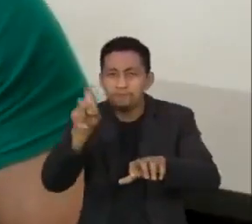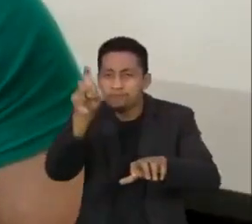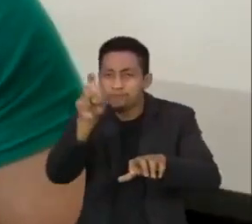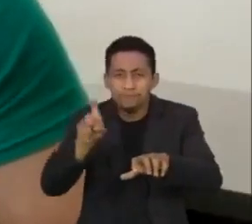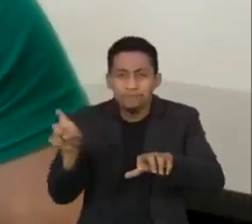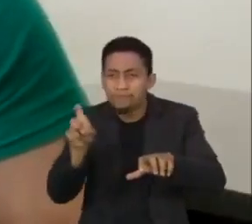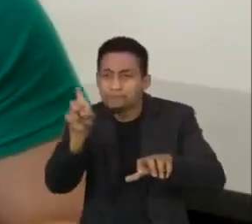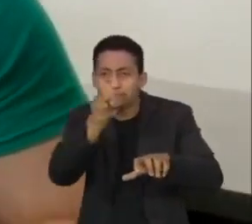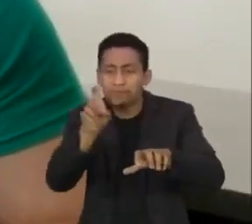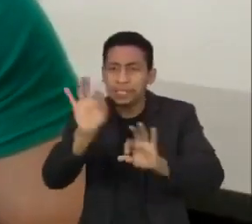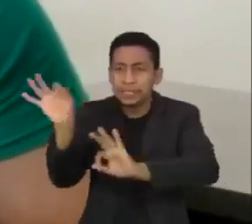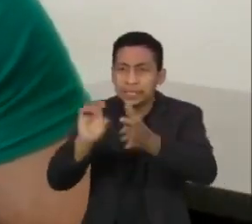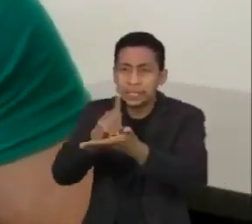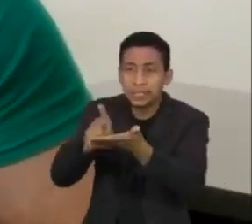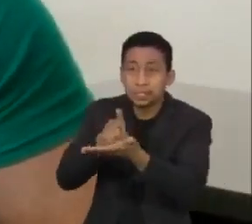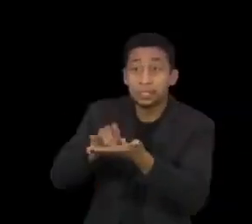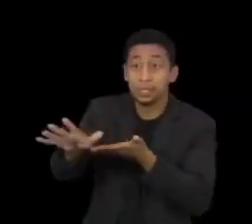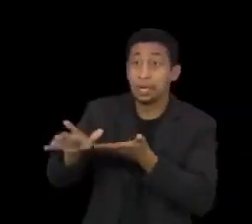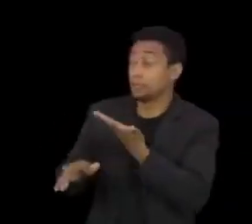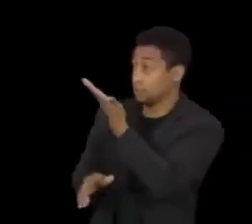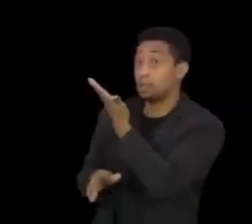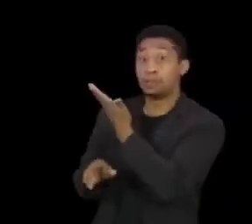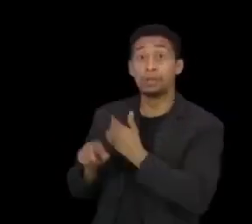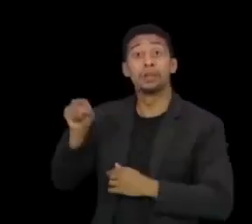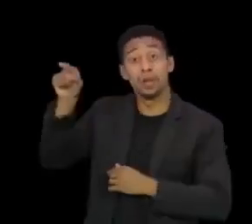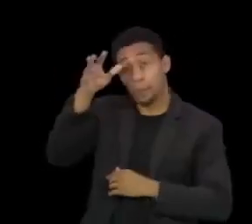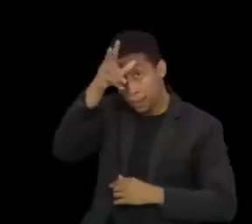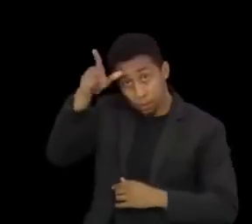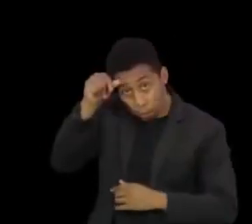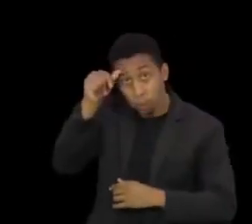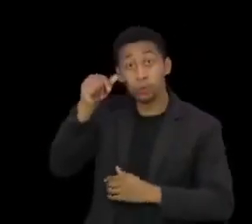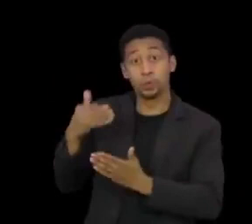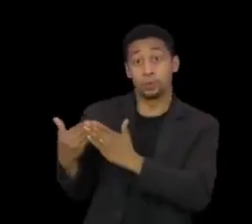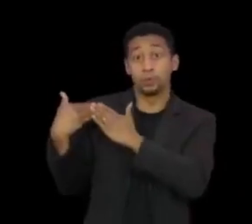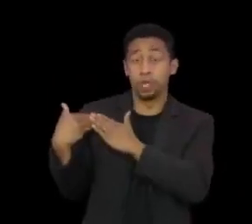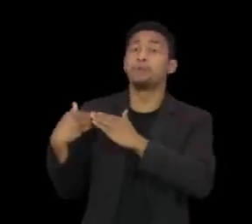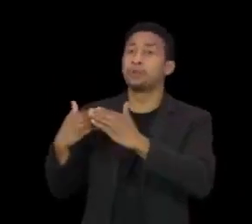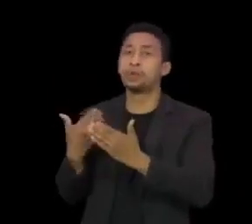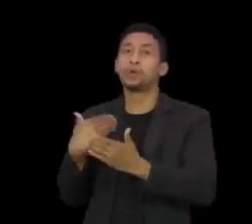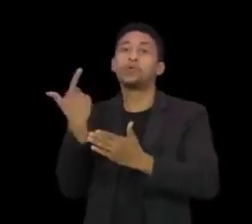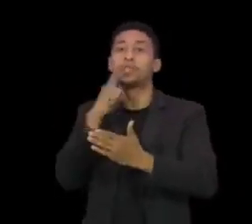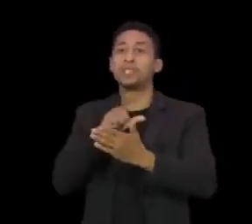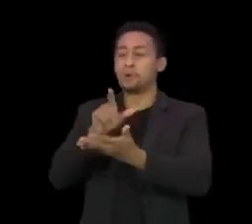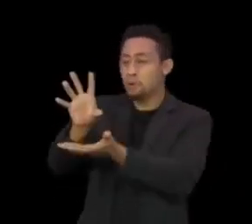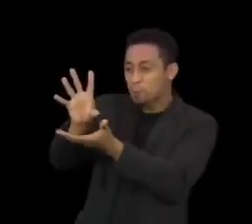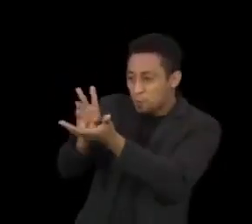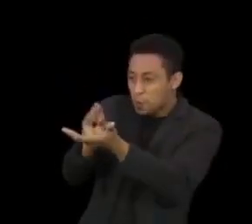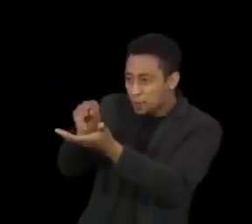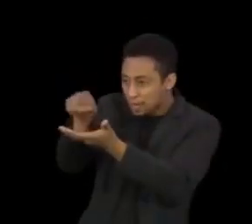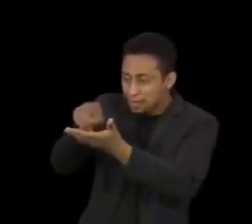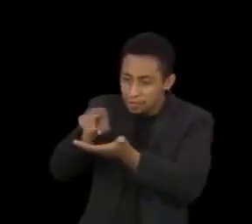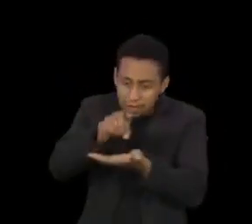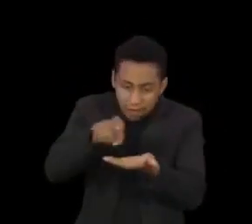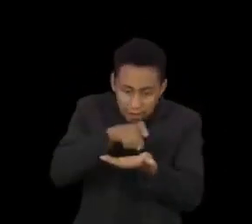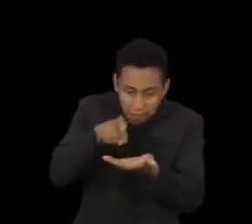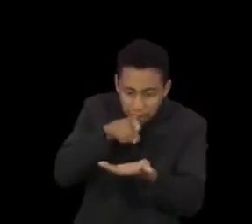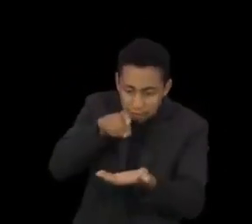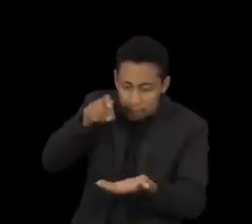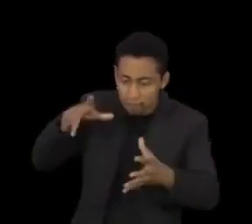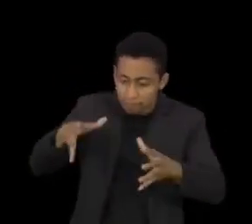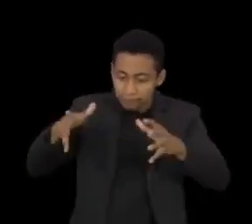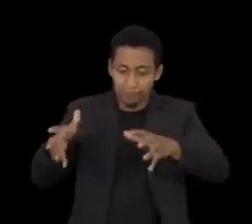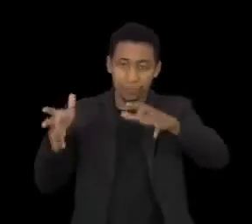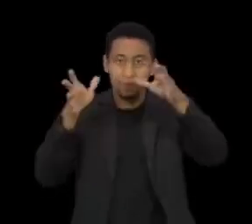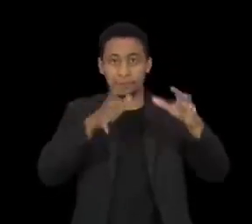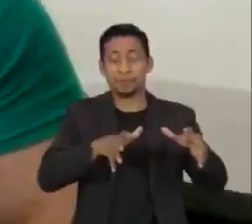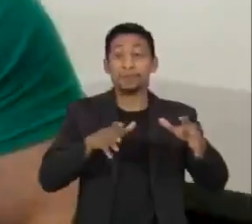designer Cícero Moraes, de Sinop, no Mato Grosso, usou fotos do casco de outro jabuti para criar a nova estrutura. Era muito arriscado imprimir em só